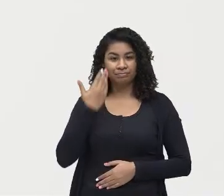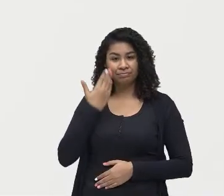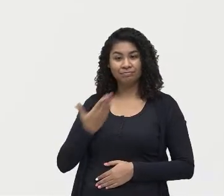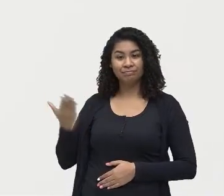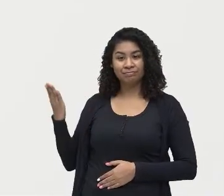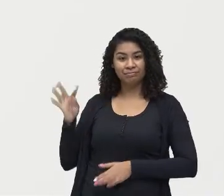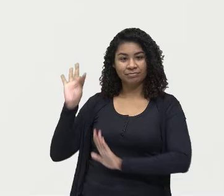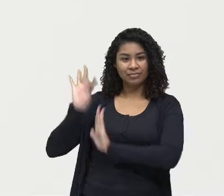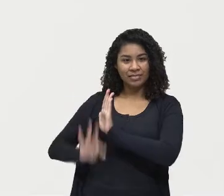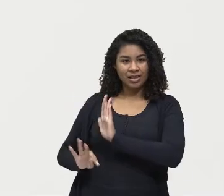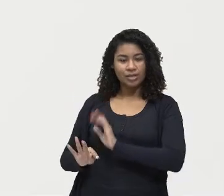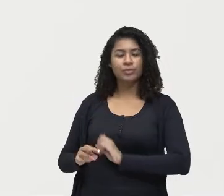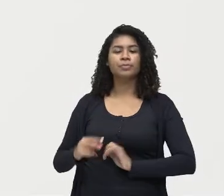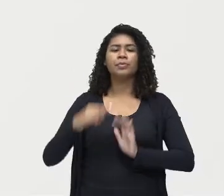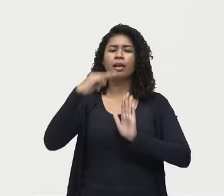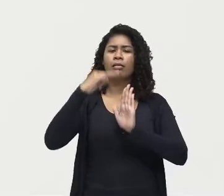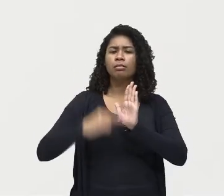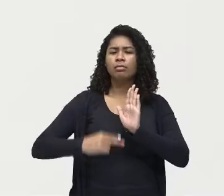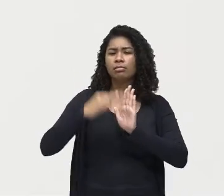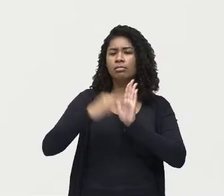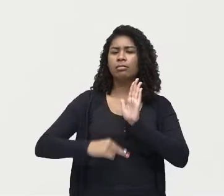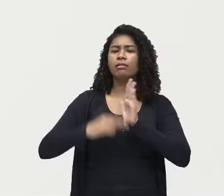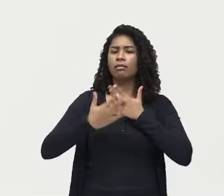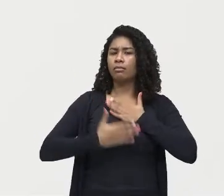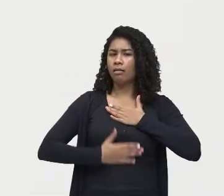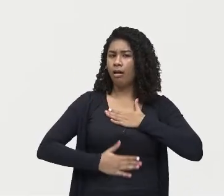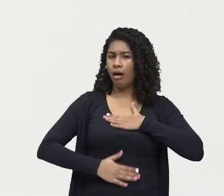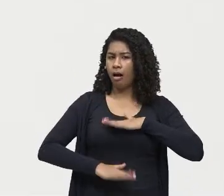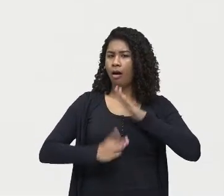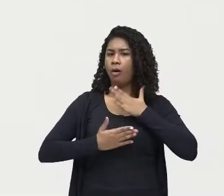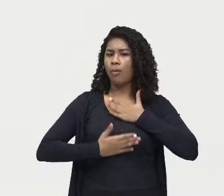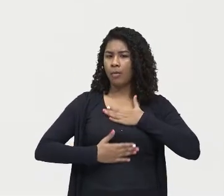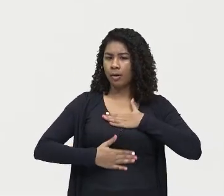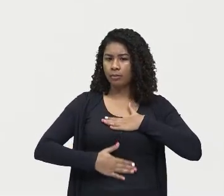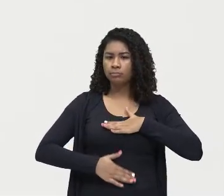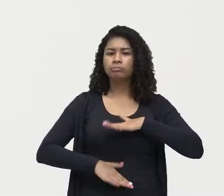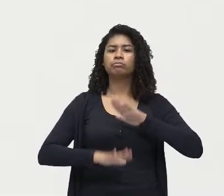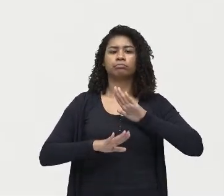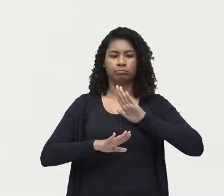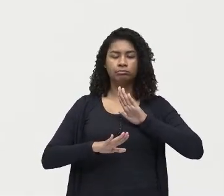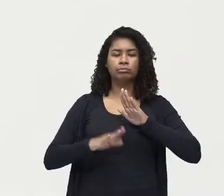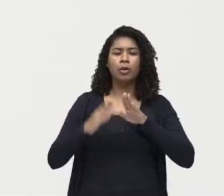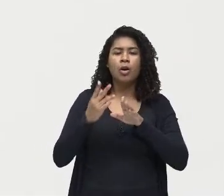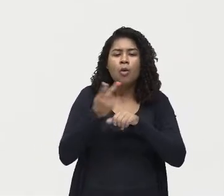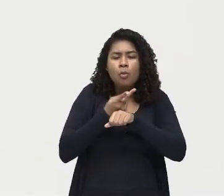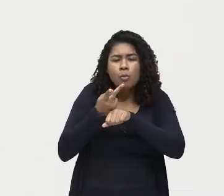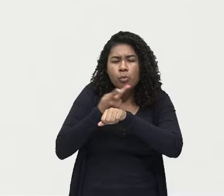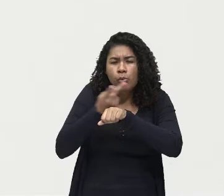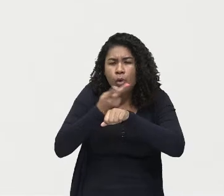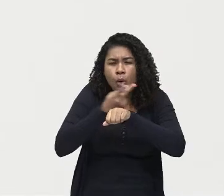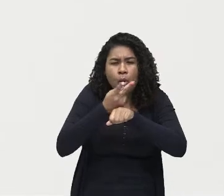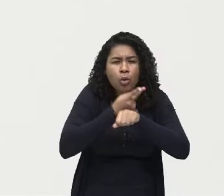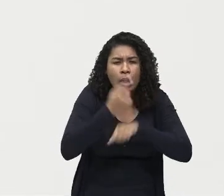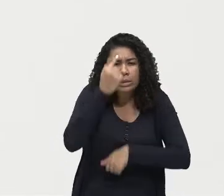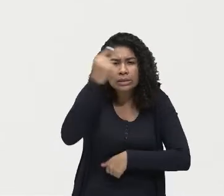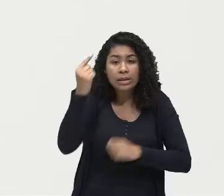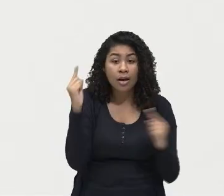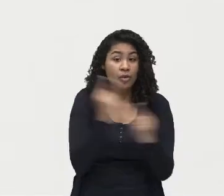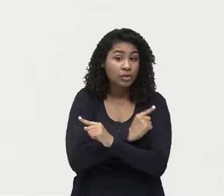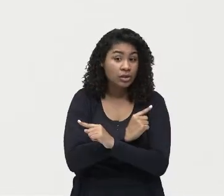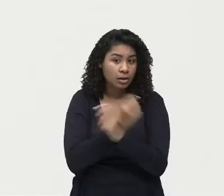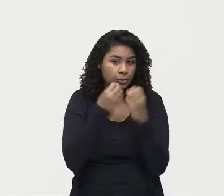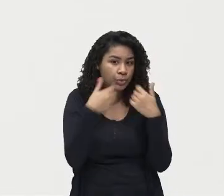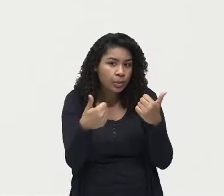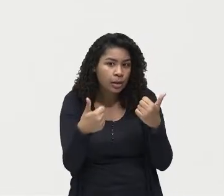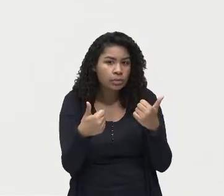possamos agora sim ler, ó, nós vamos ler, aqui nós vamos ler, procurando um fato contrário. Vamos ler o